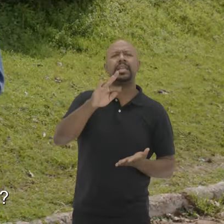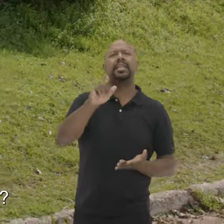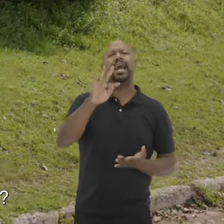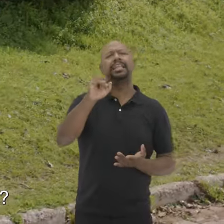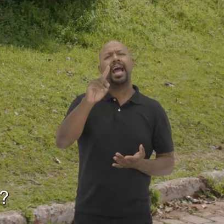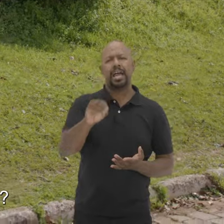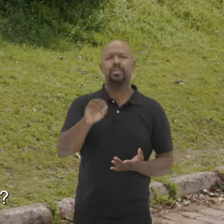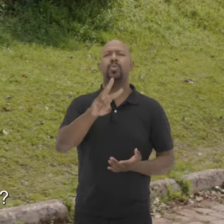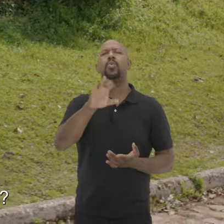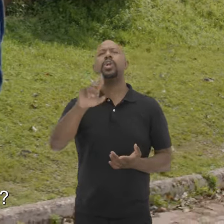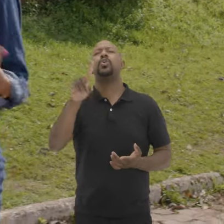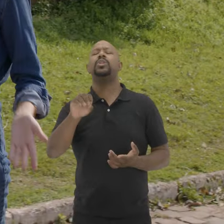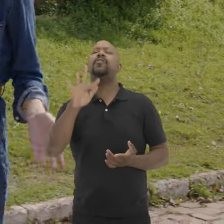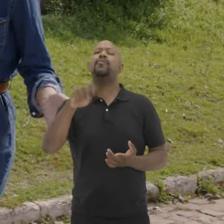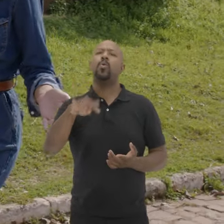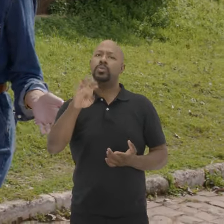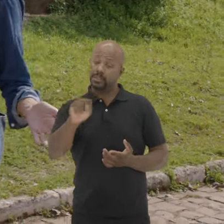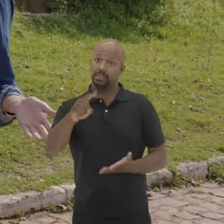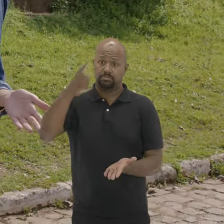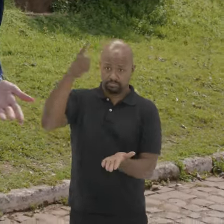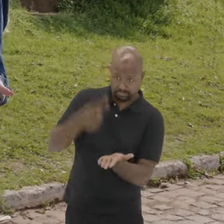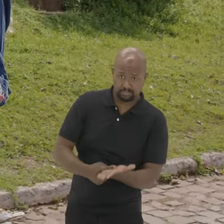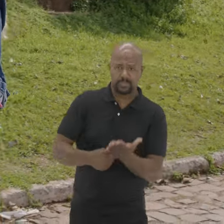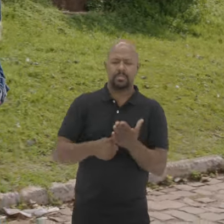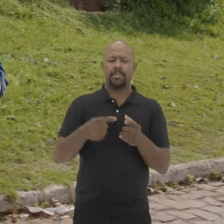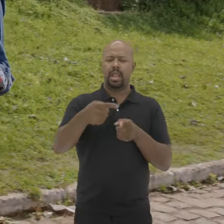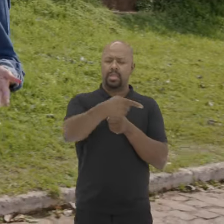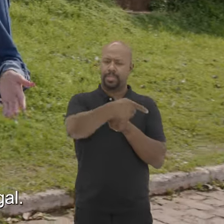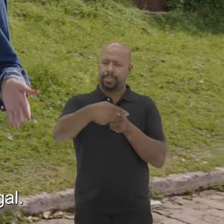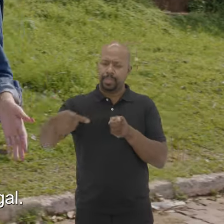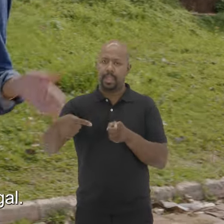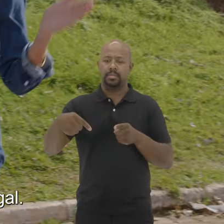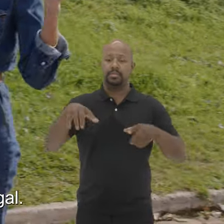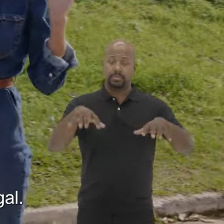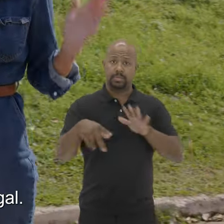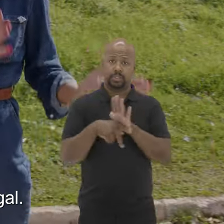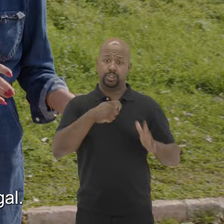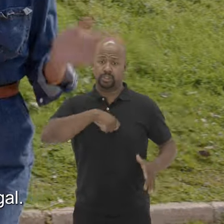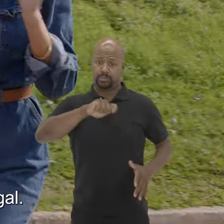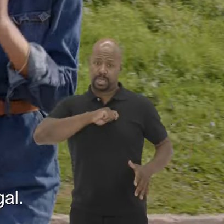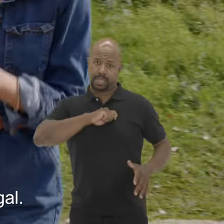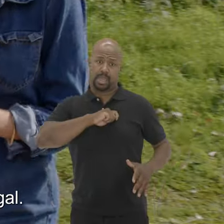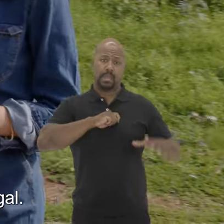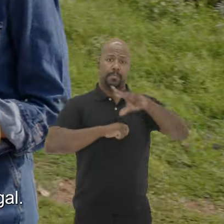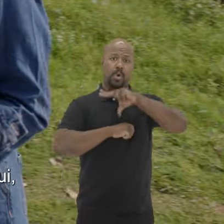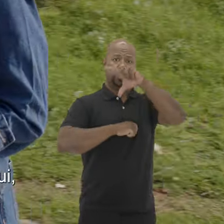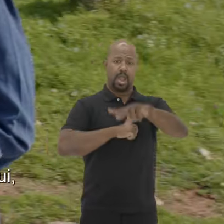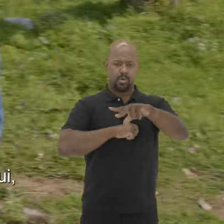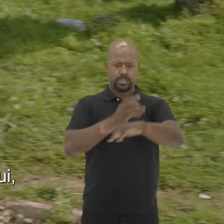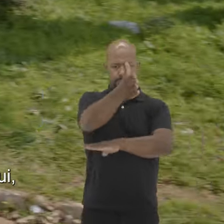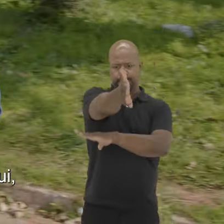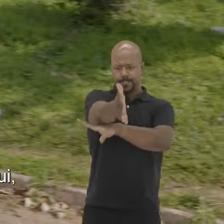aquele que a gente estuda no Colégio Pois então ele estabelecia uma linha divisória entre as terras de Espanha e Portugal